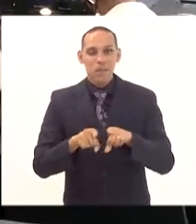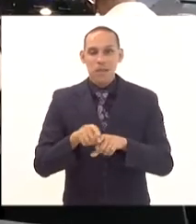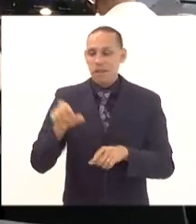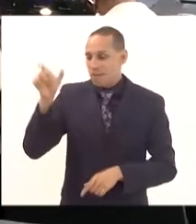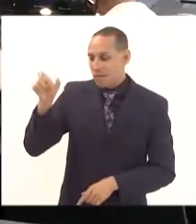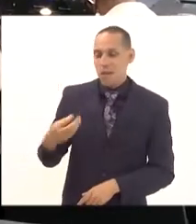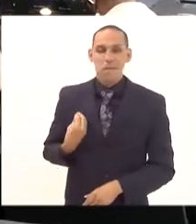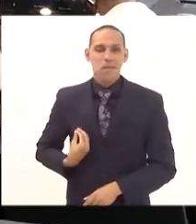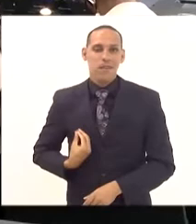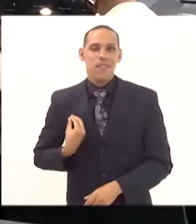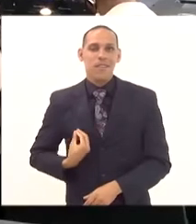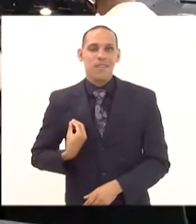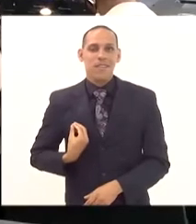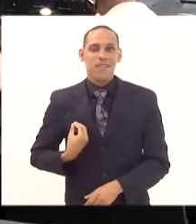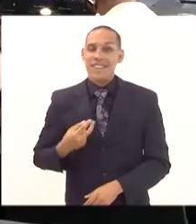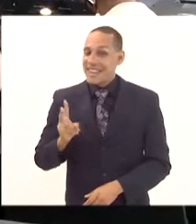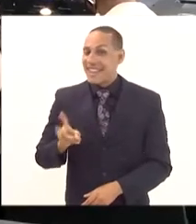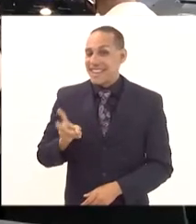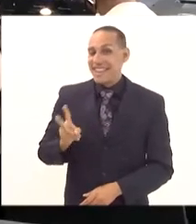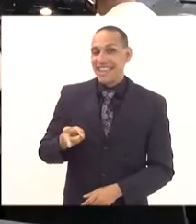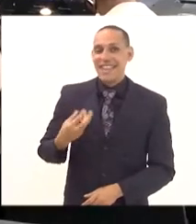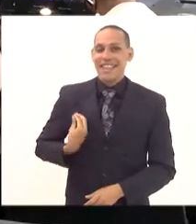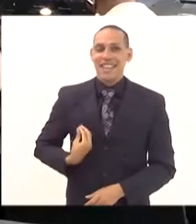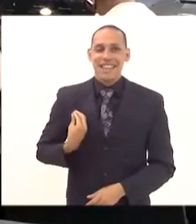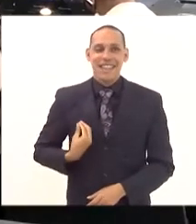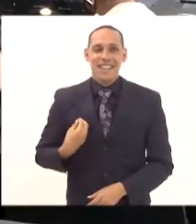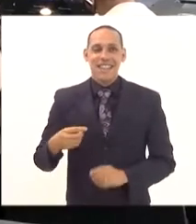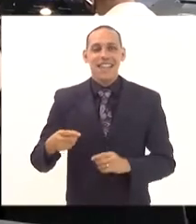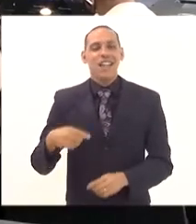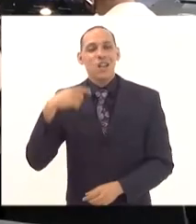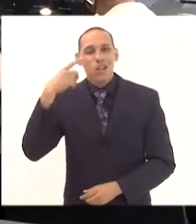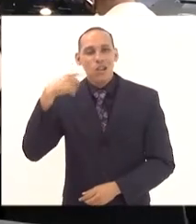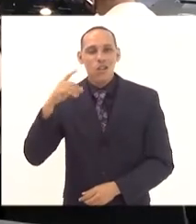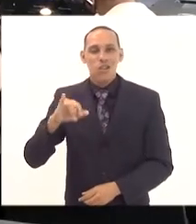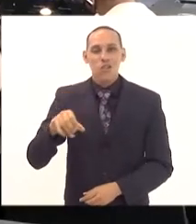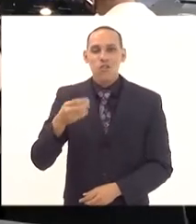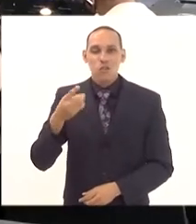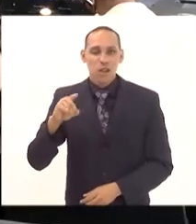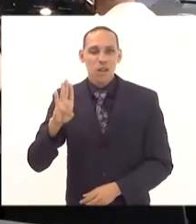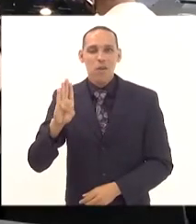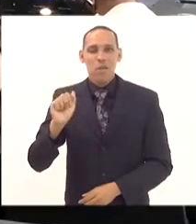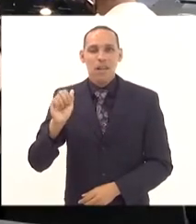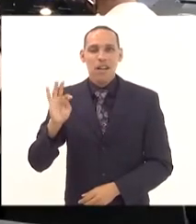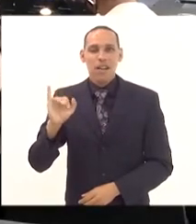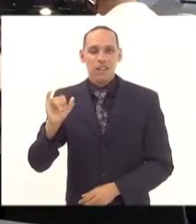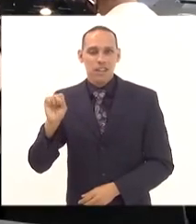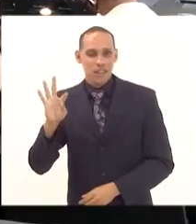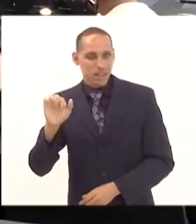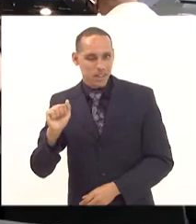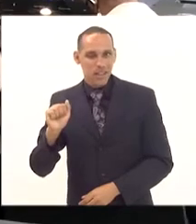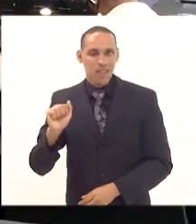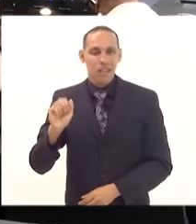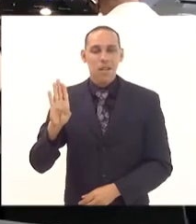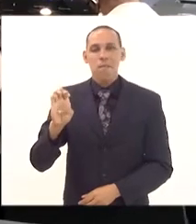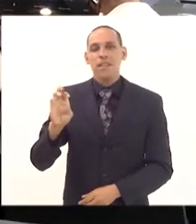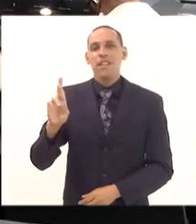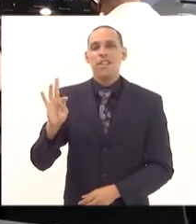a presença do nosso sempre presente Dr João Batista Albert nosso